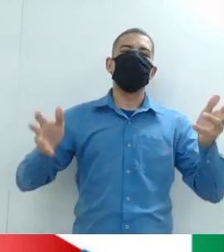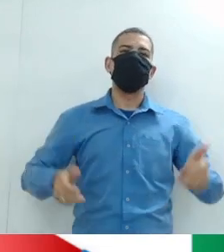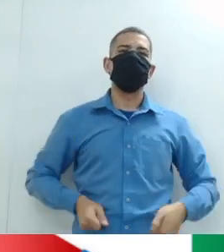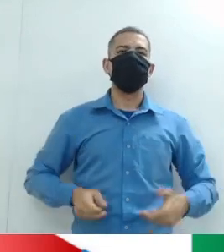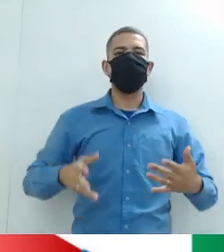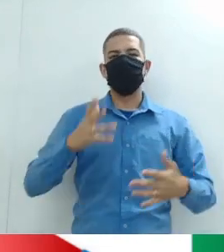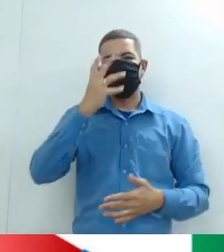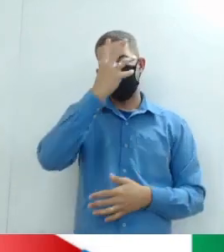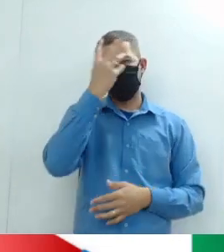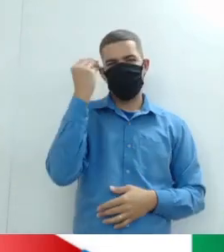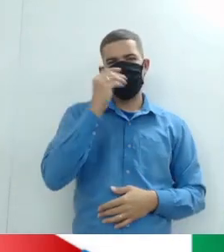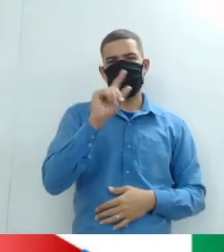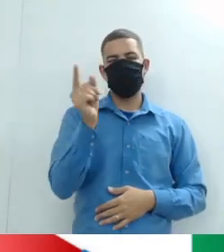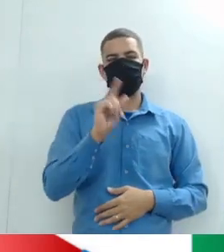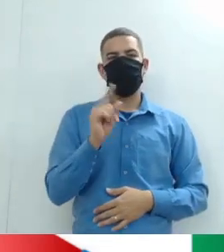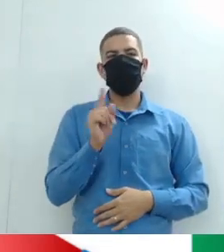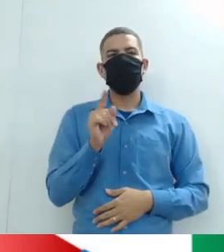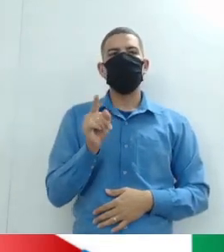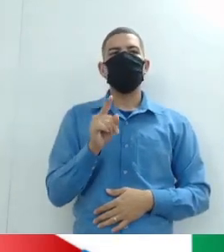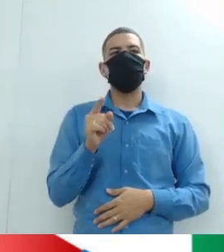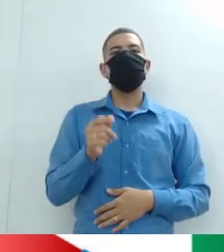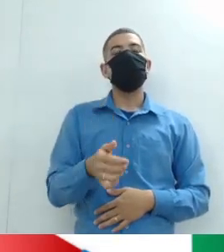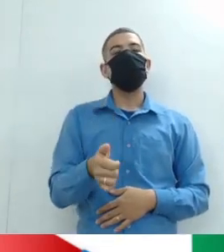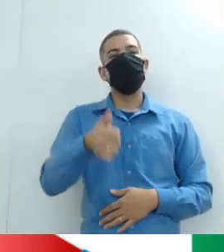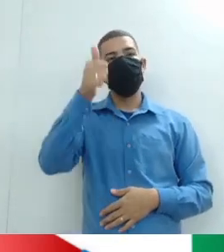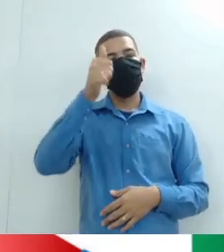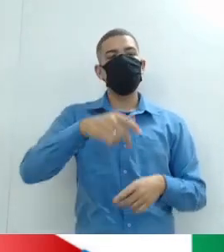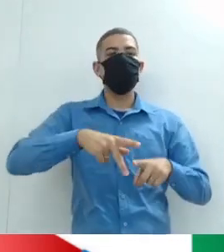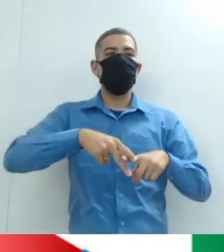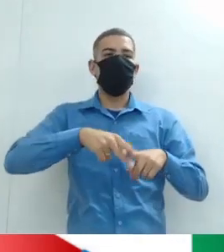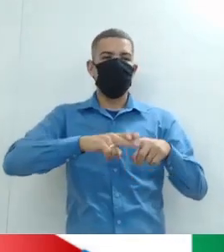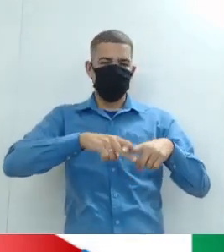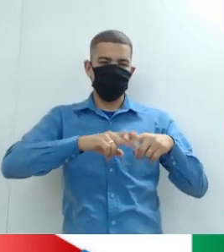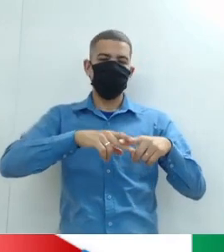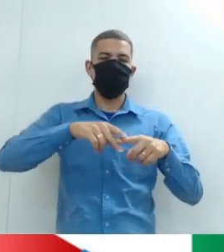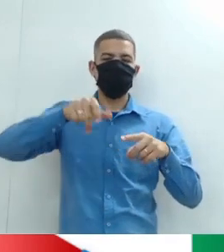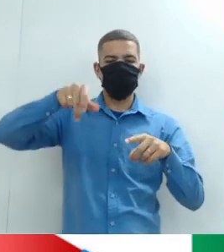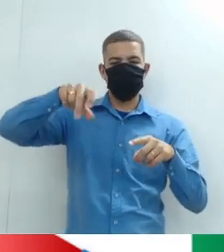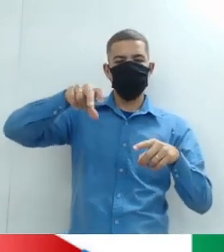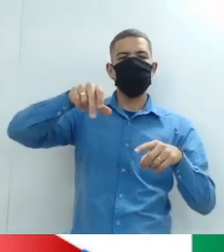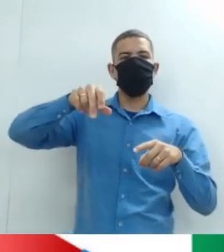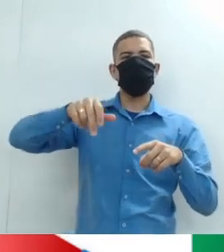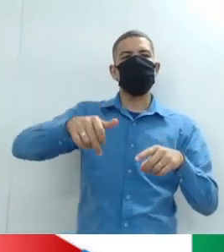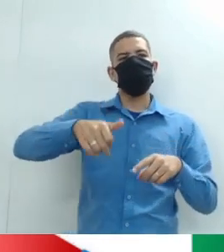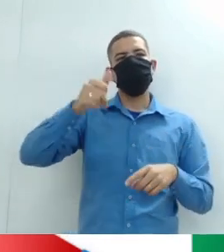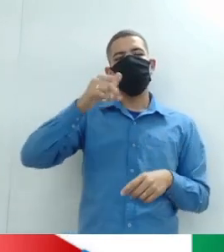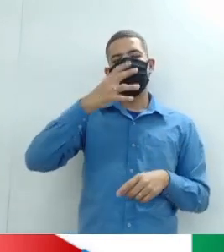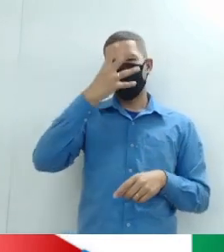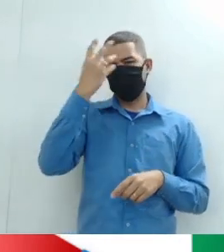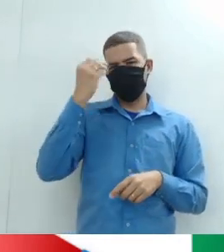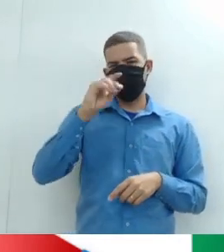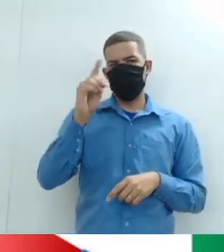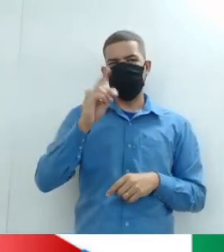esquece disso. Melhor consertar a torneira do que pôr em risco. Muita gente está precisando de água. Não esquece desse fator. Então, mas